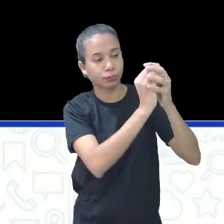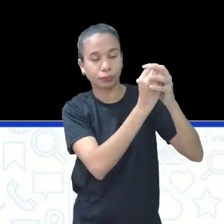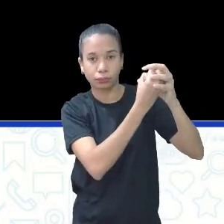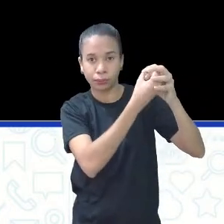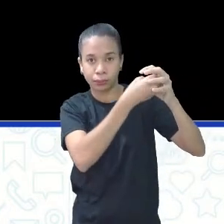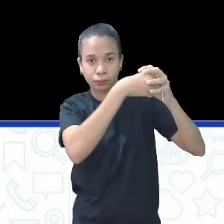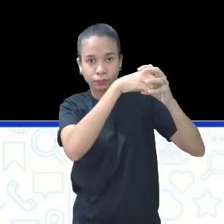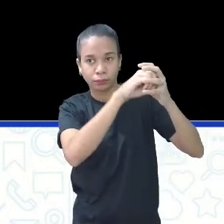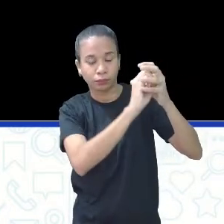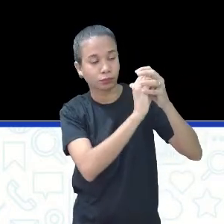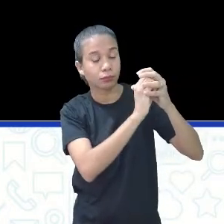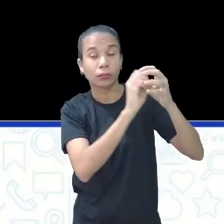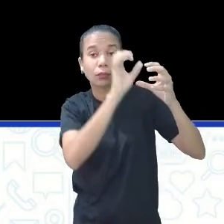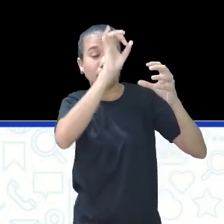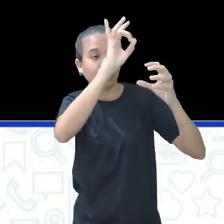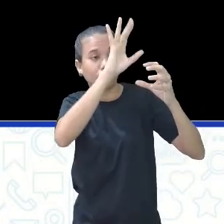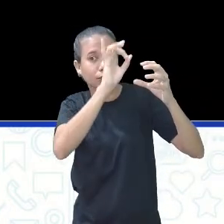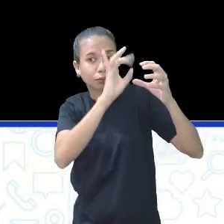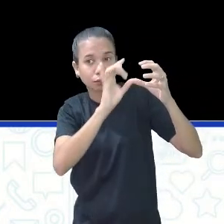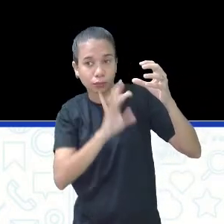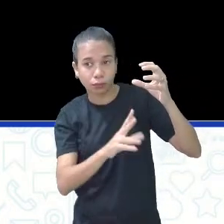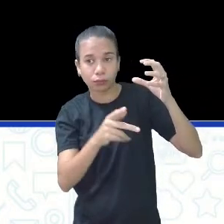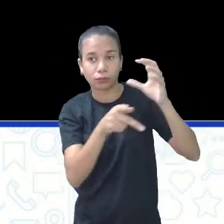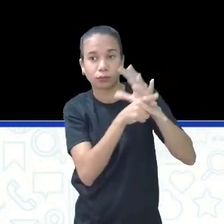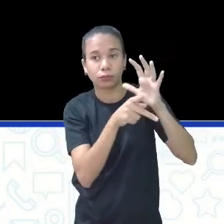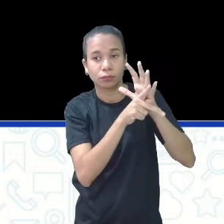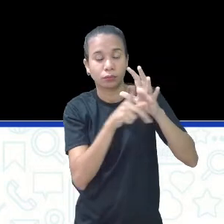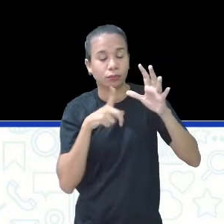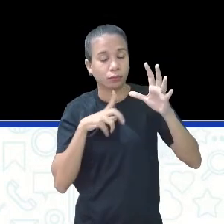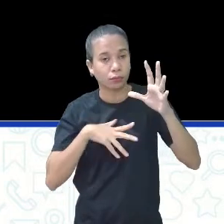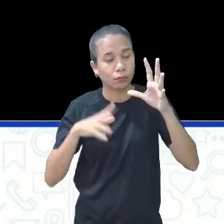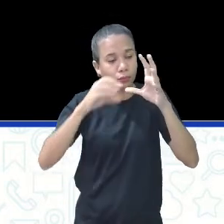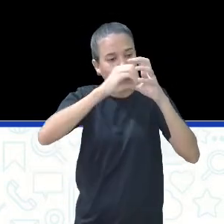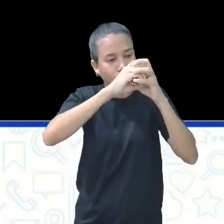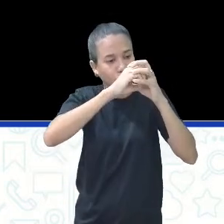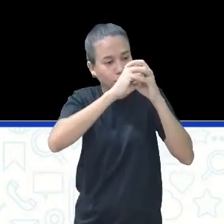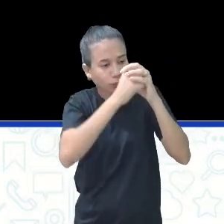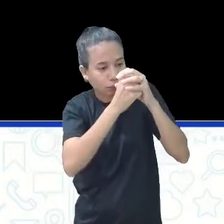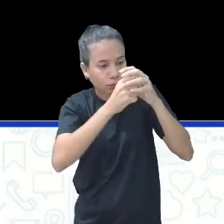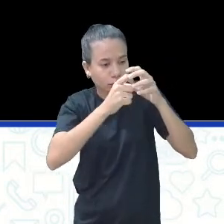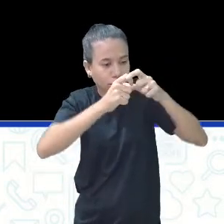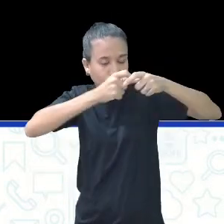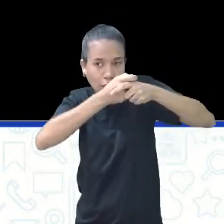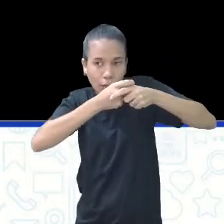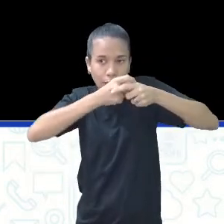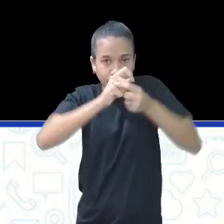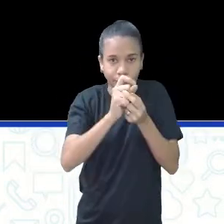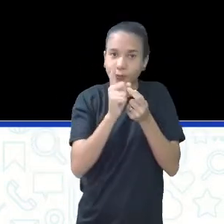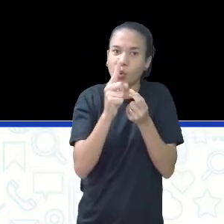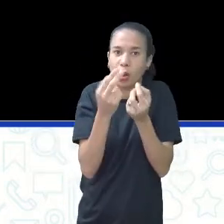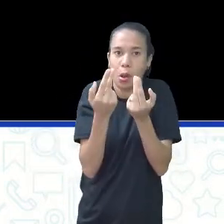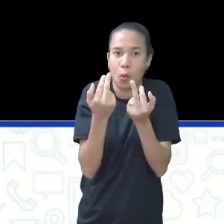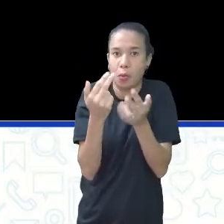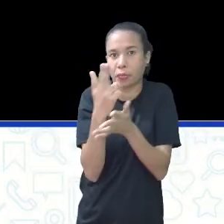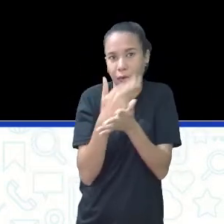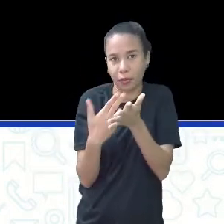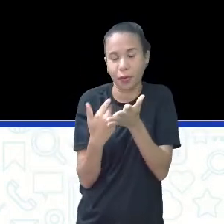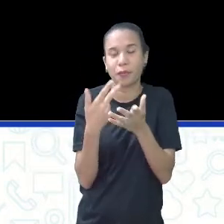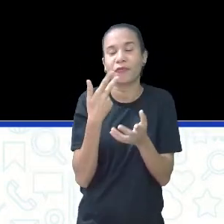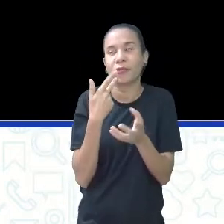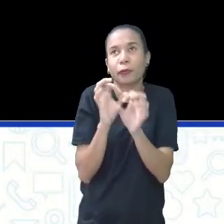está vendo, ó, que cada camada, não é, não tão assim exato como nesse desenho, porque